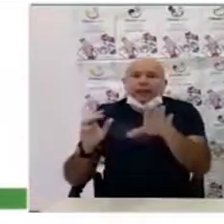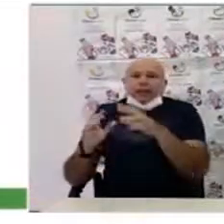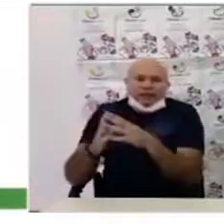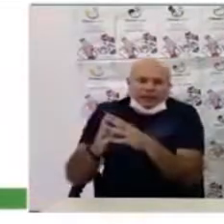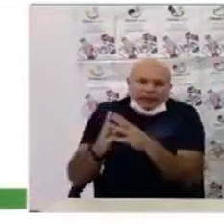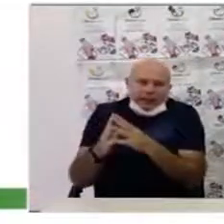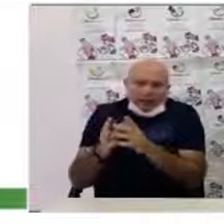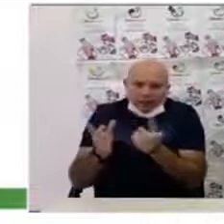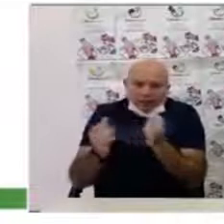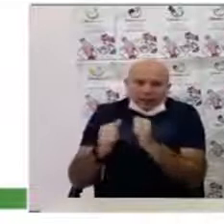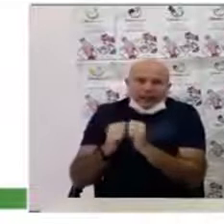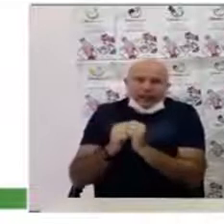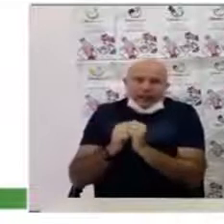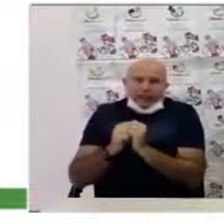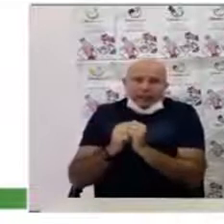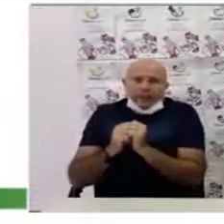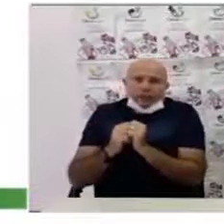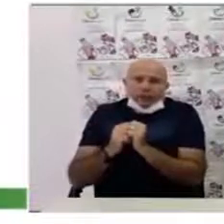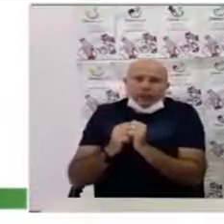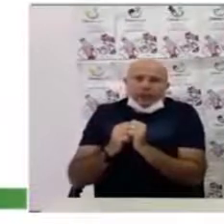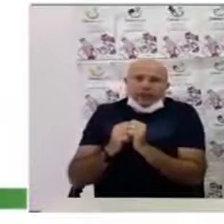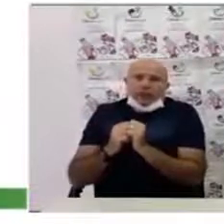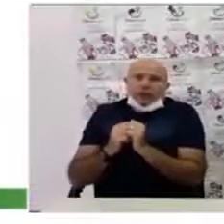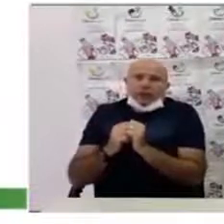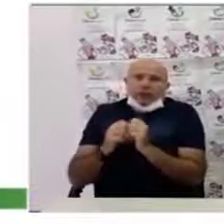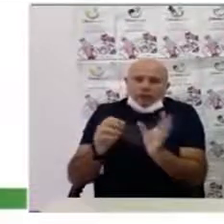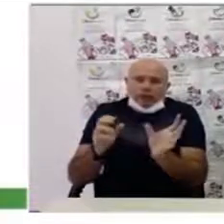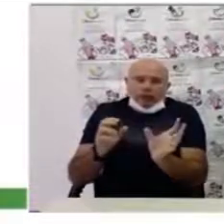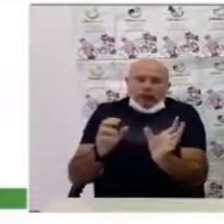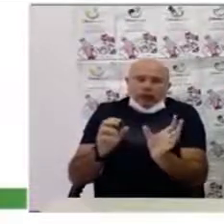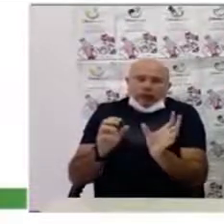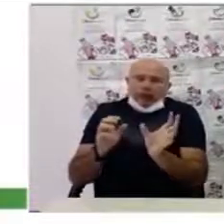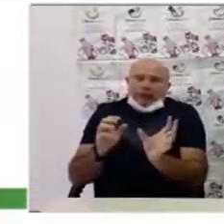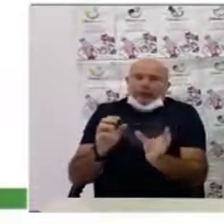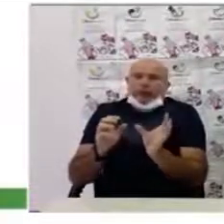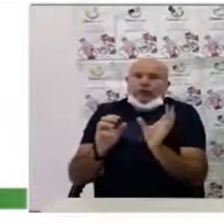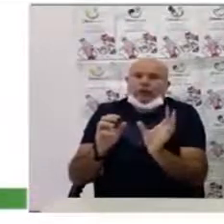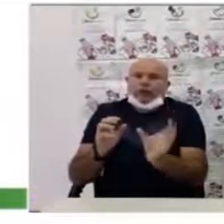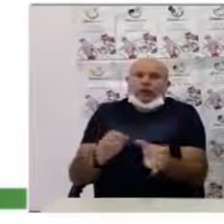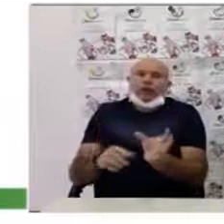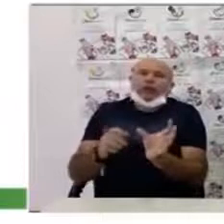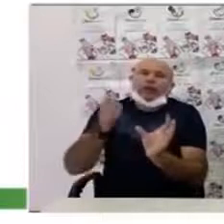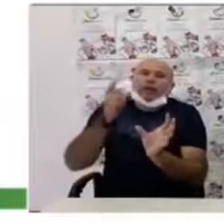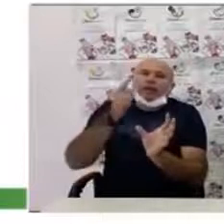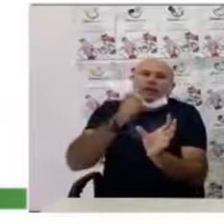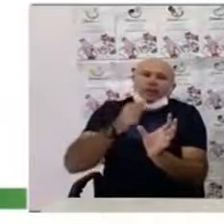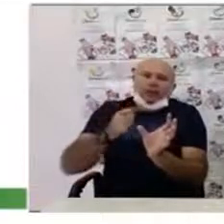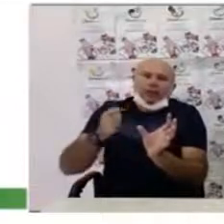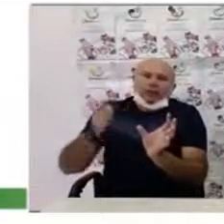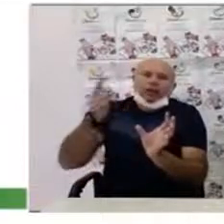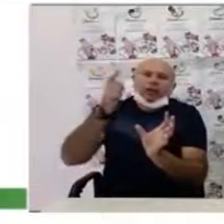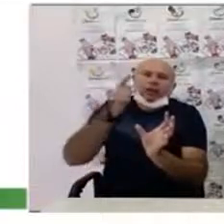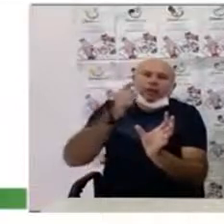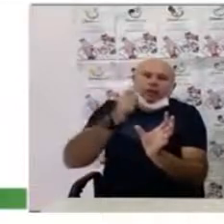aí são as características. Mas vamos voltar à ideia dos modelos atômicos. Então, o que acontece? Surgiu a dúvida, como é que o elétron está em movimento